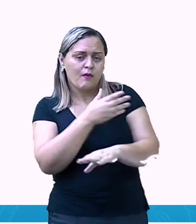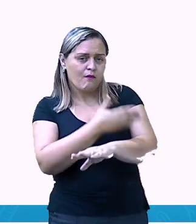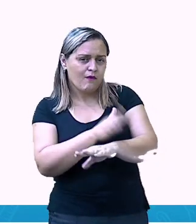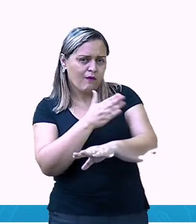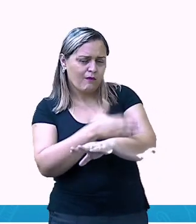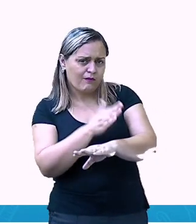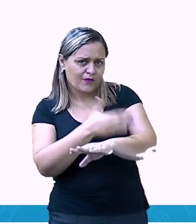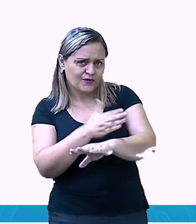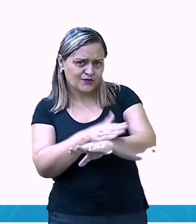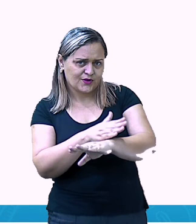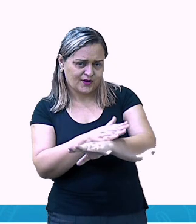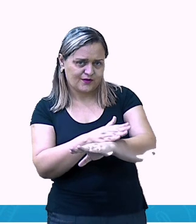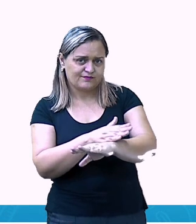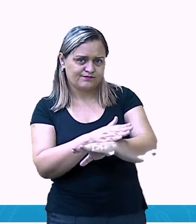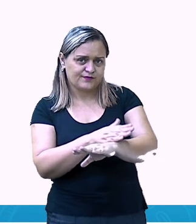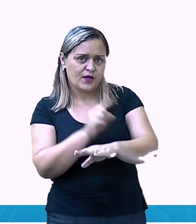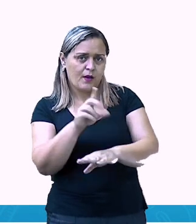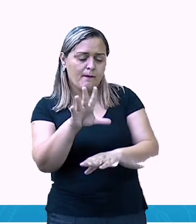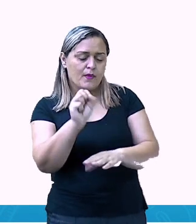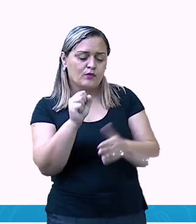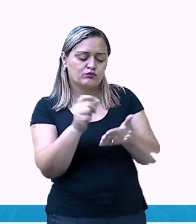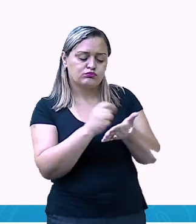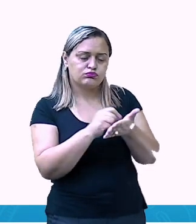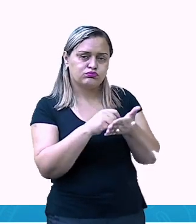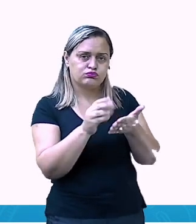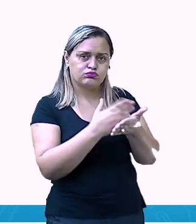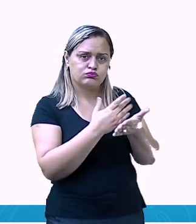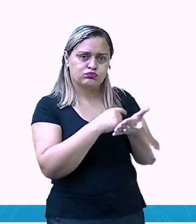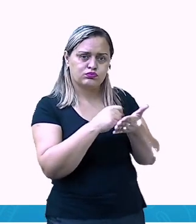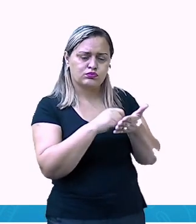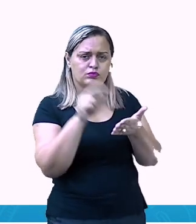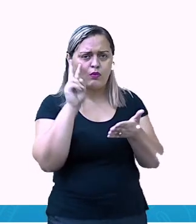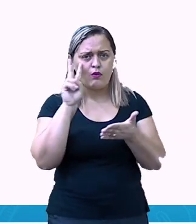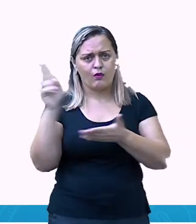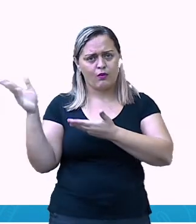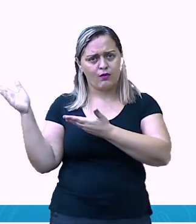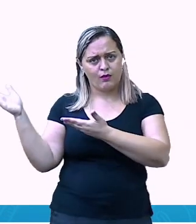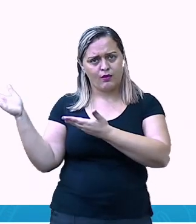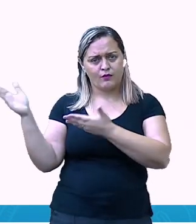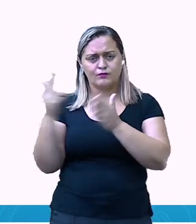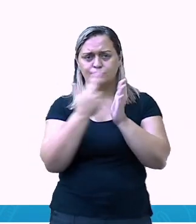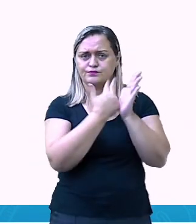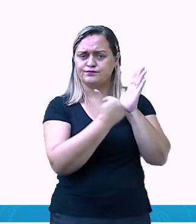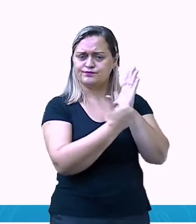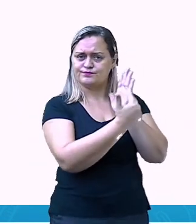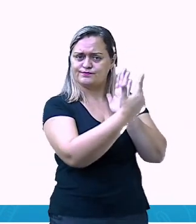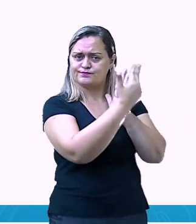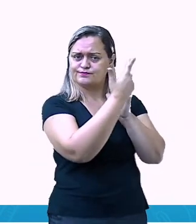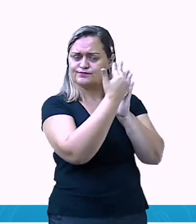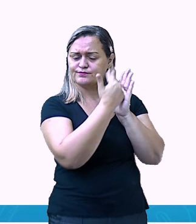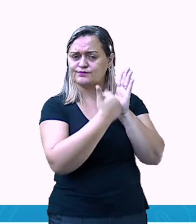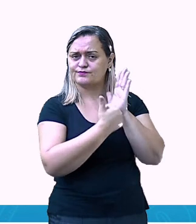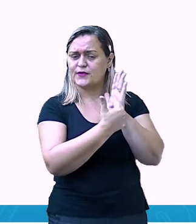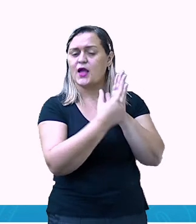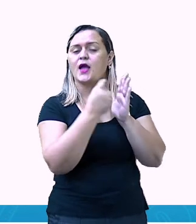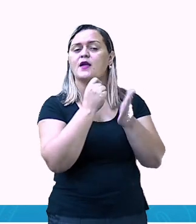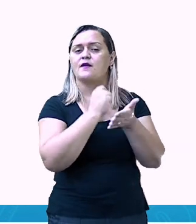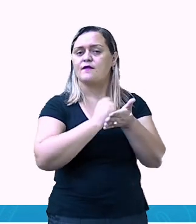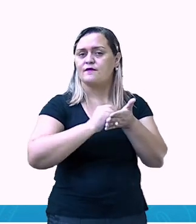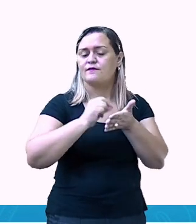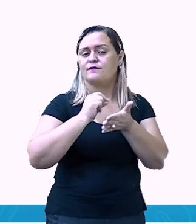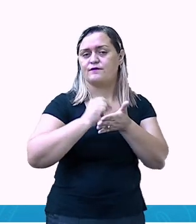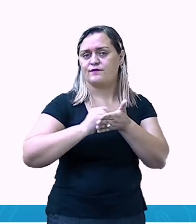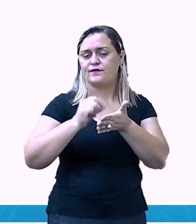o caderno de vocês, vão observar as imagens que estão aqui na tela e aí vocês vão escrever lá. Escreva em